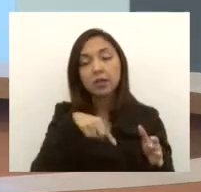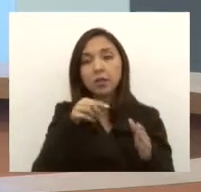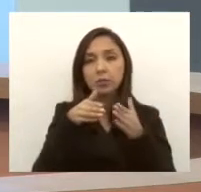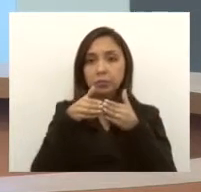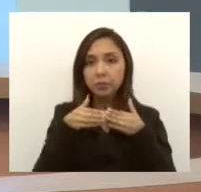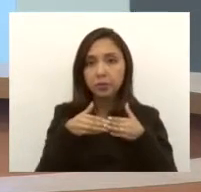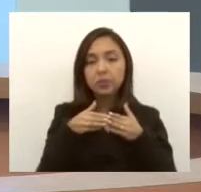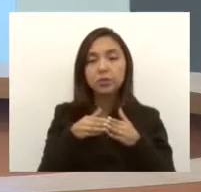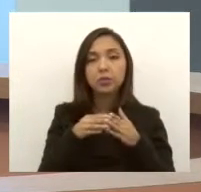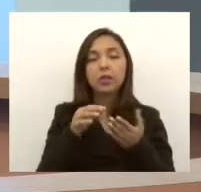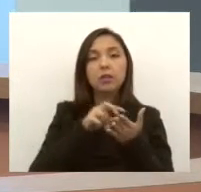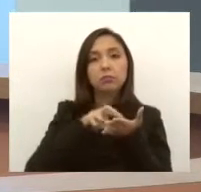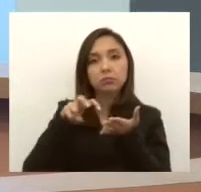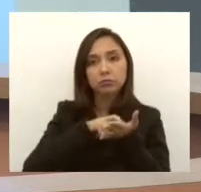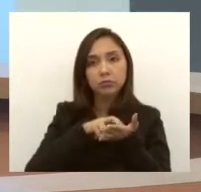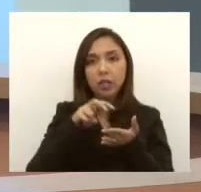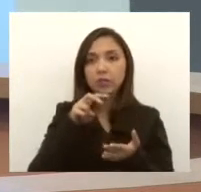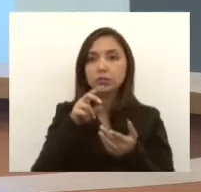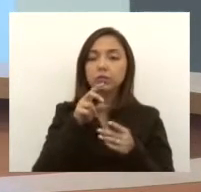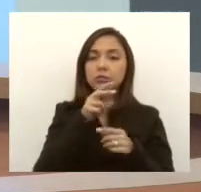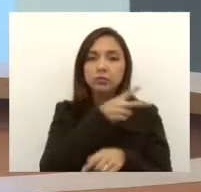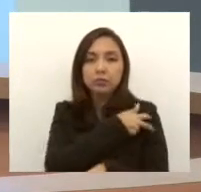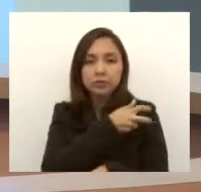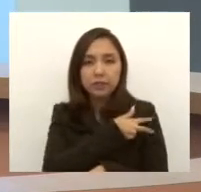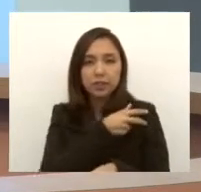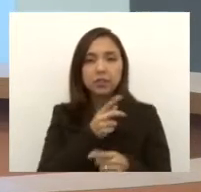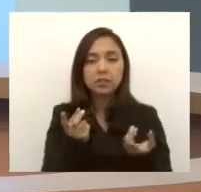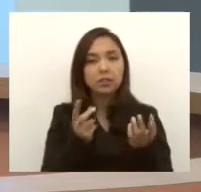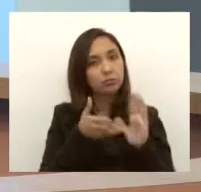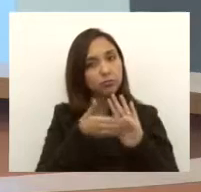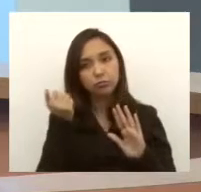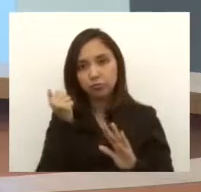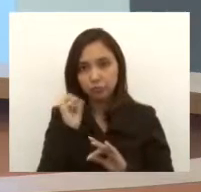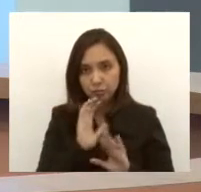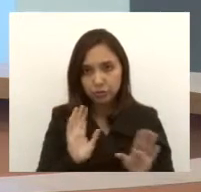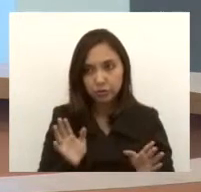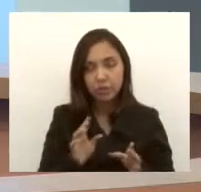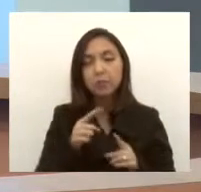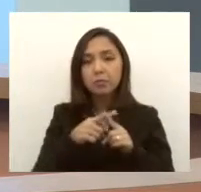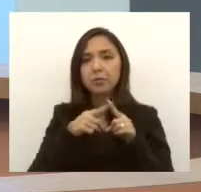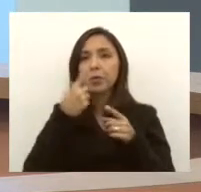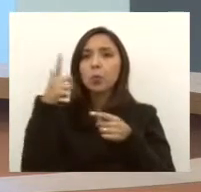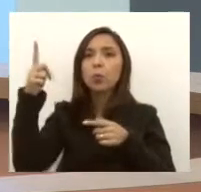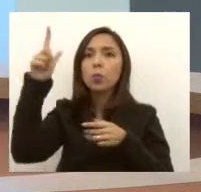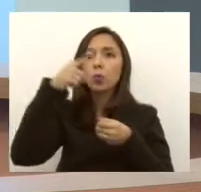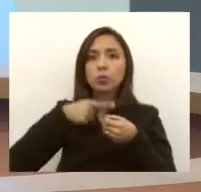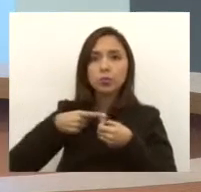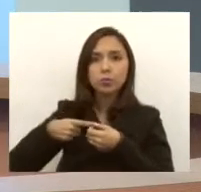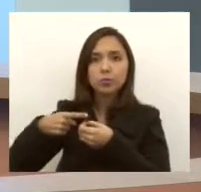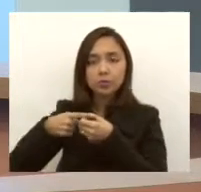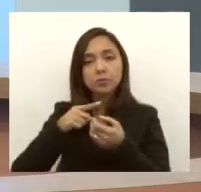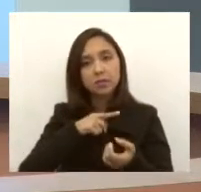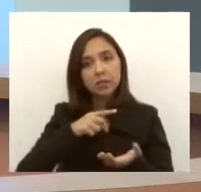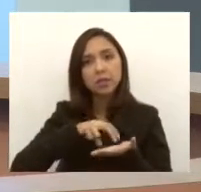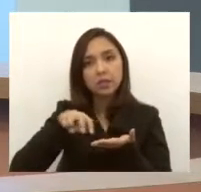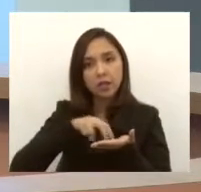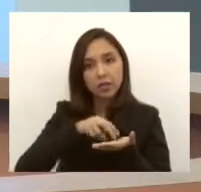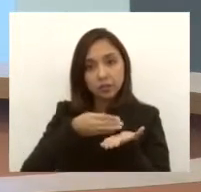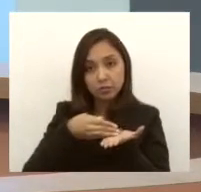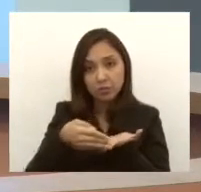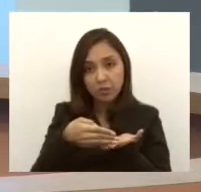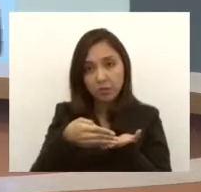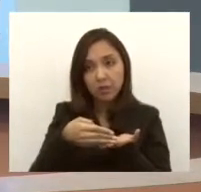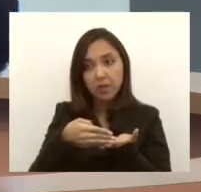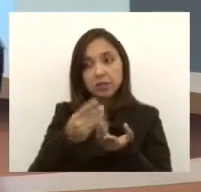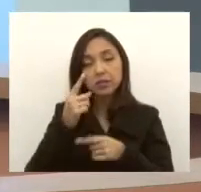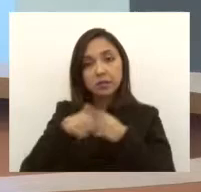reduza a taxa de fiscalização, para que se isente essa taxa de fiscalização, porque os outros municípios têm essa taxa inicial, faz,